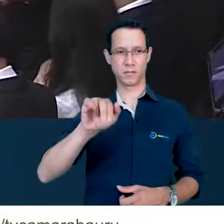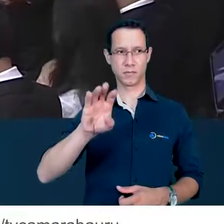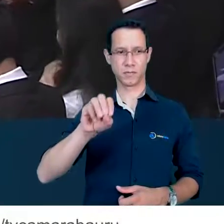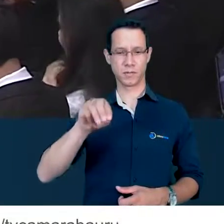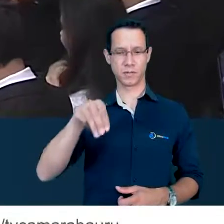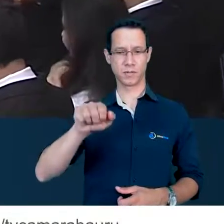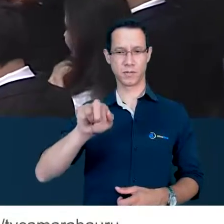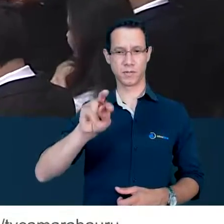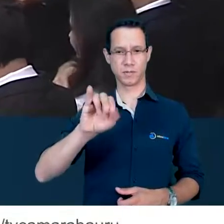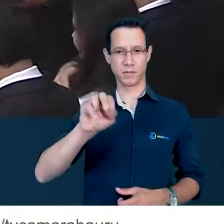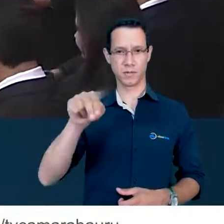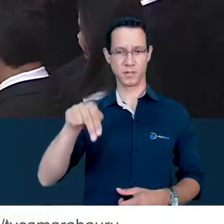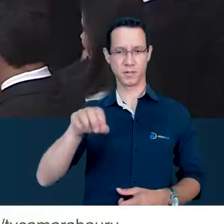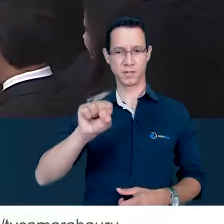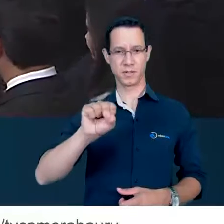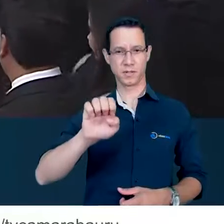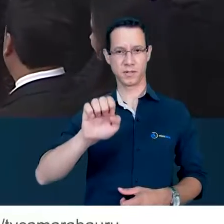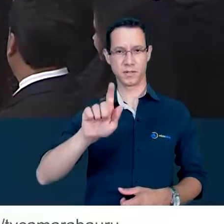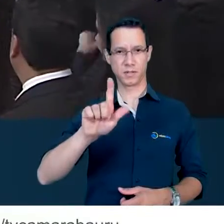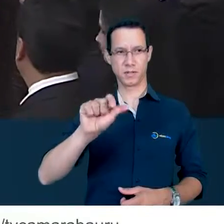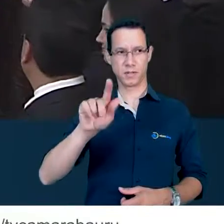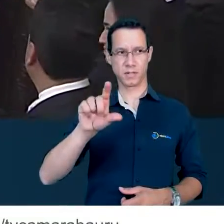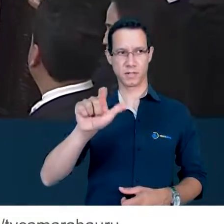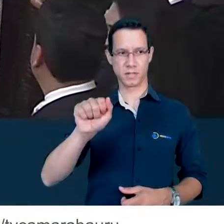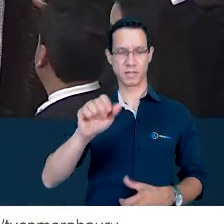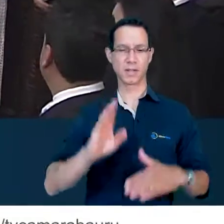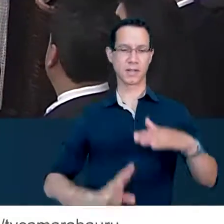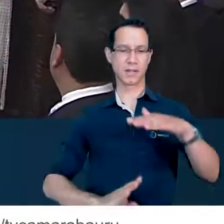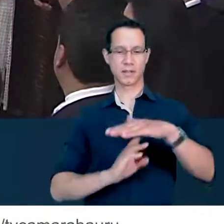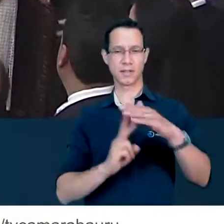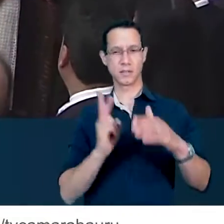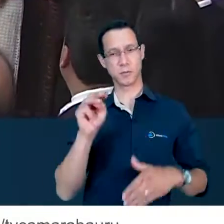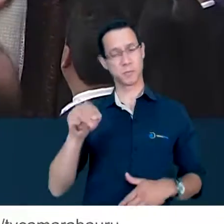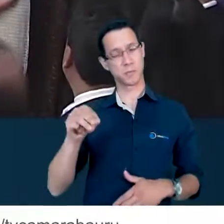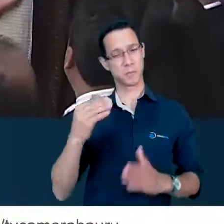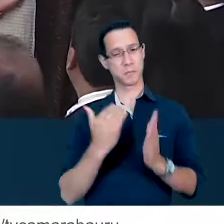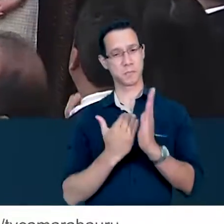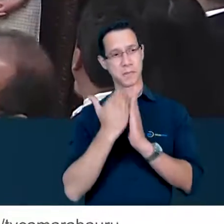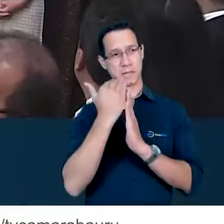da palavra por até 2 minutos ou mais.